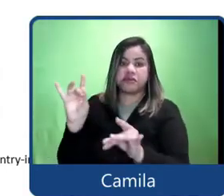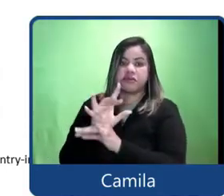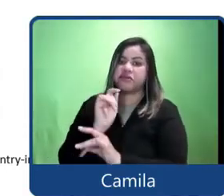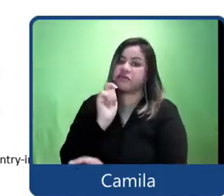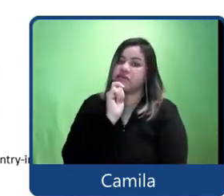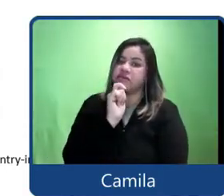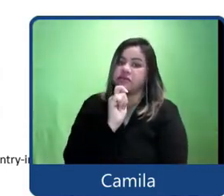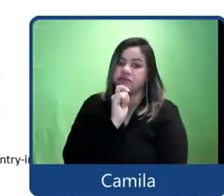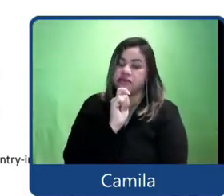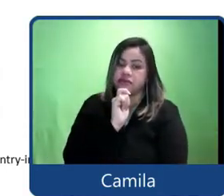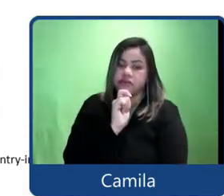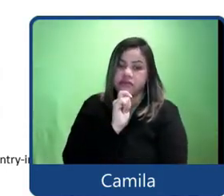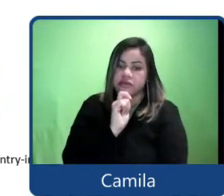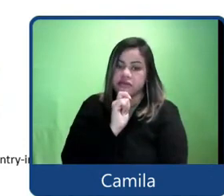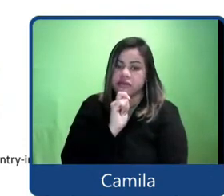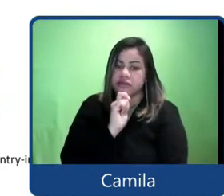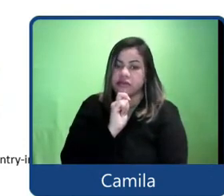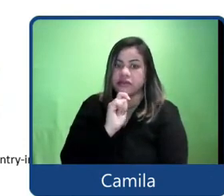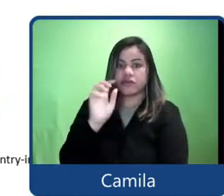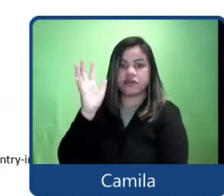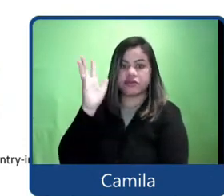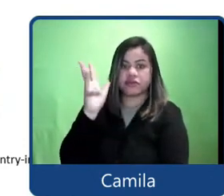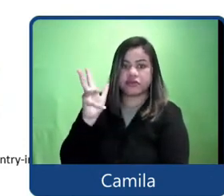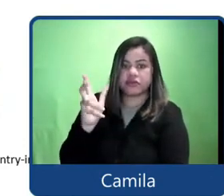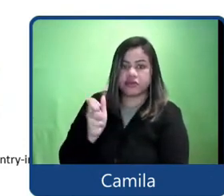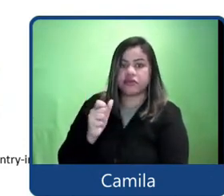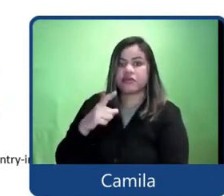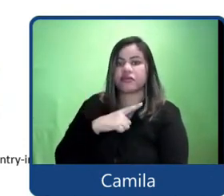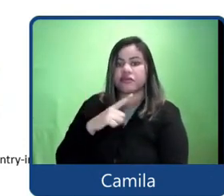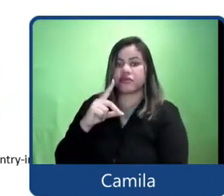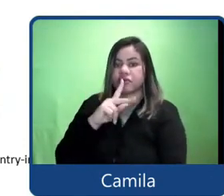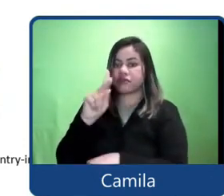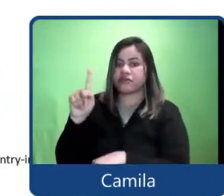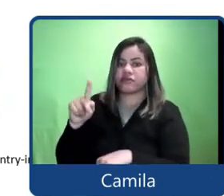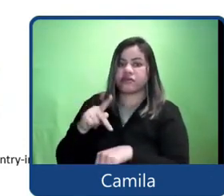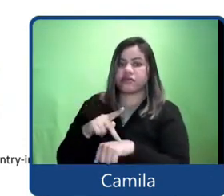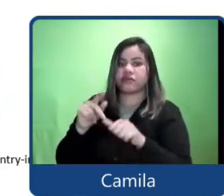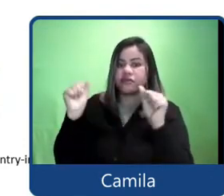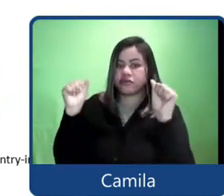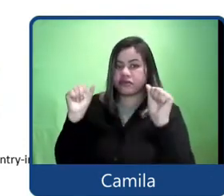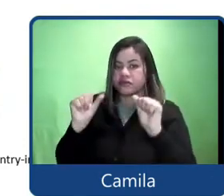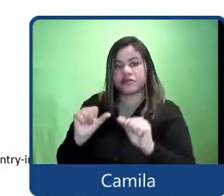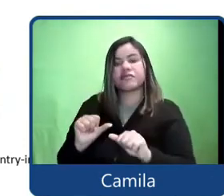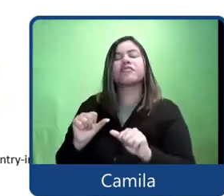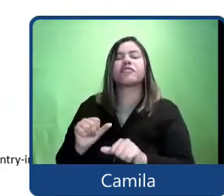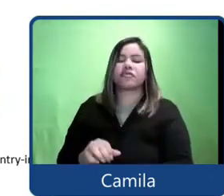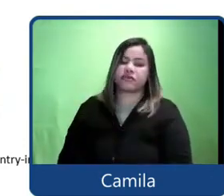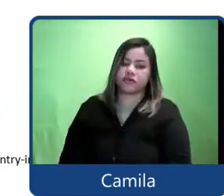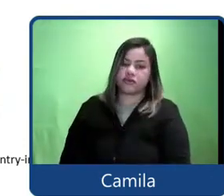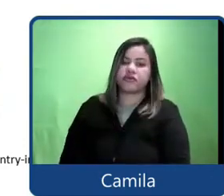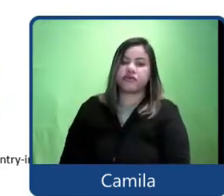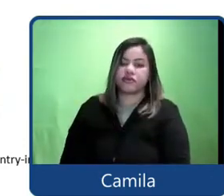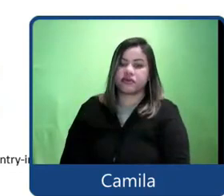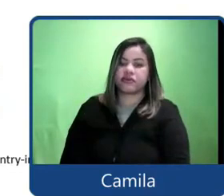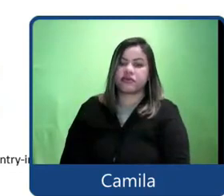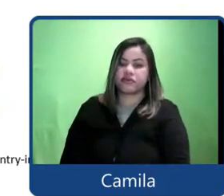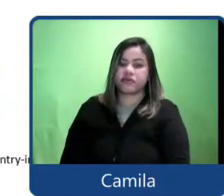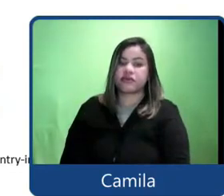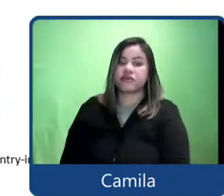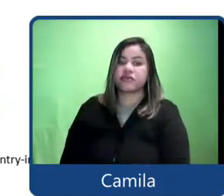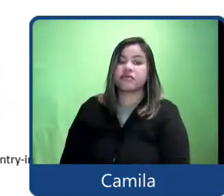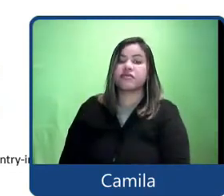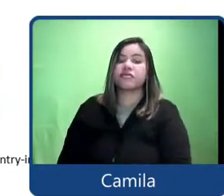mais notadamente aqui na África existem os países que estão numa situação mais complicada, e os países da